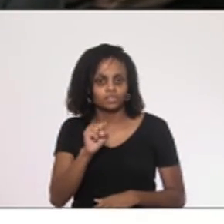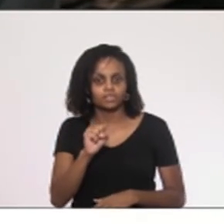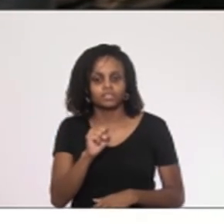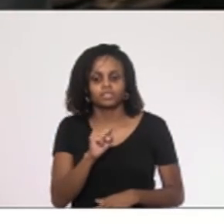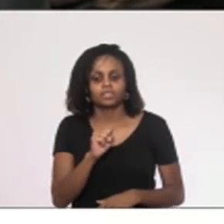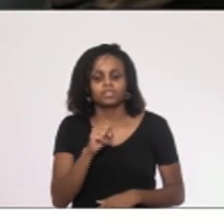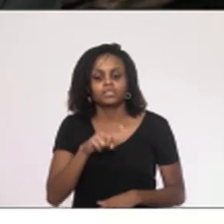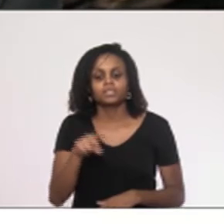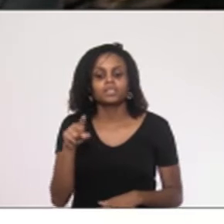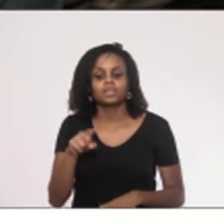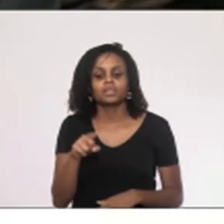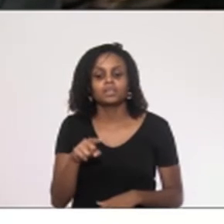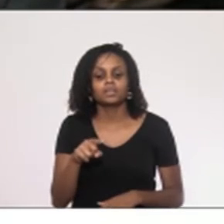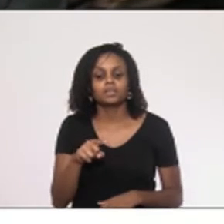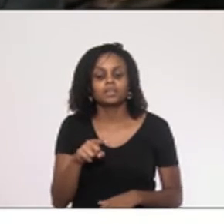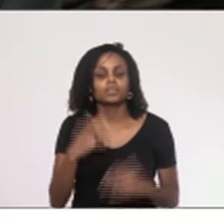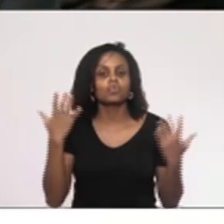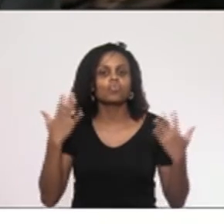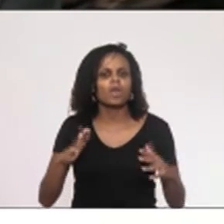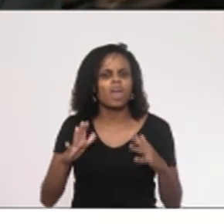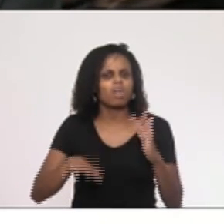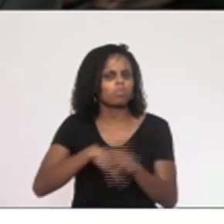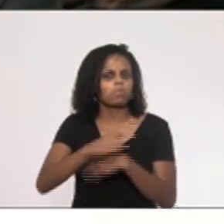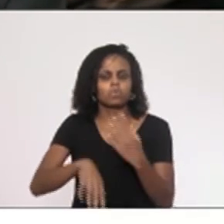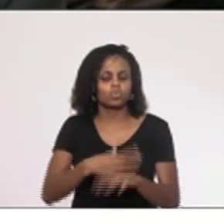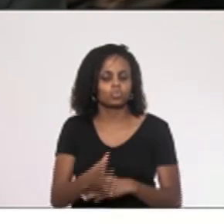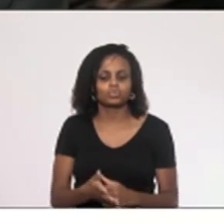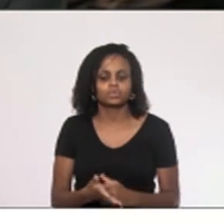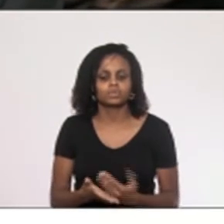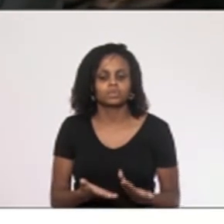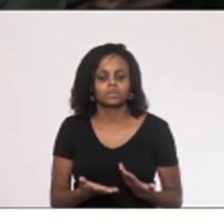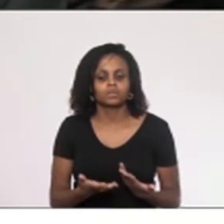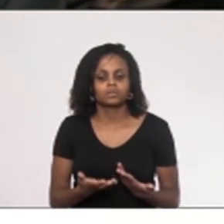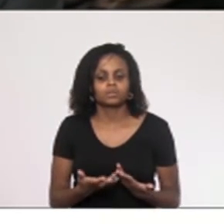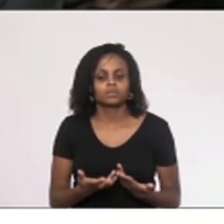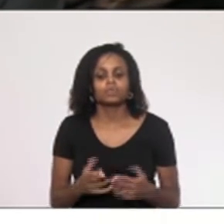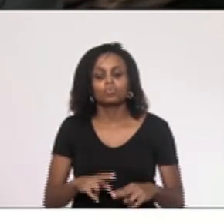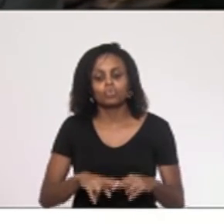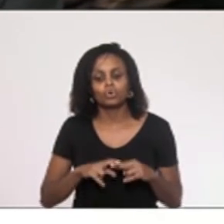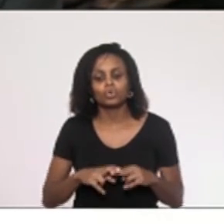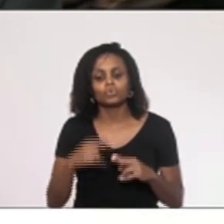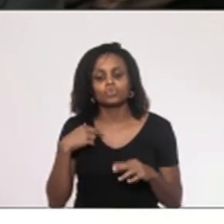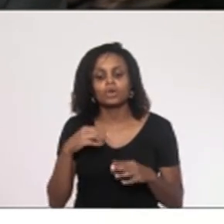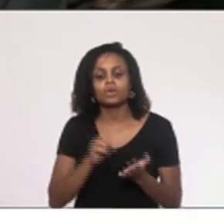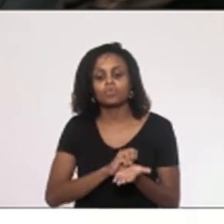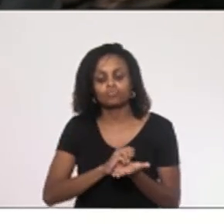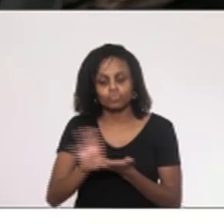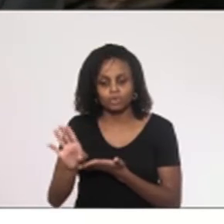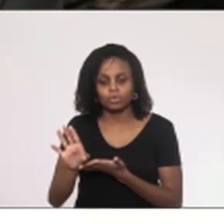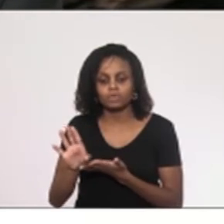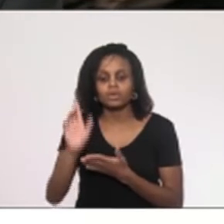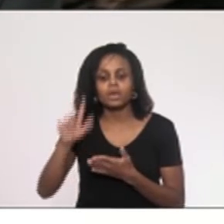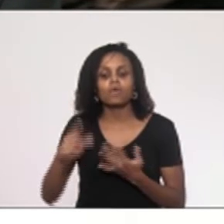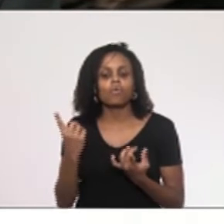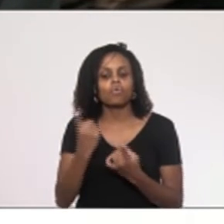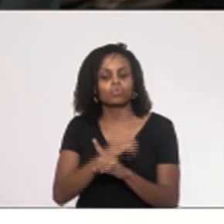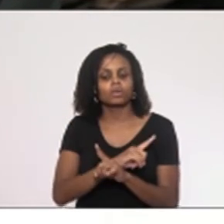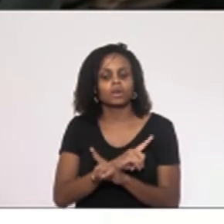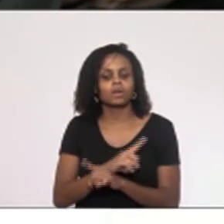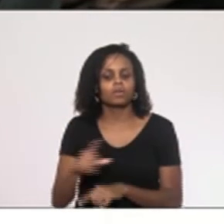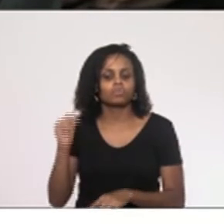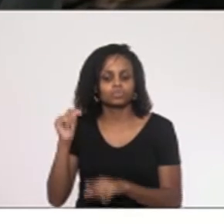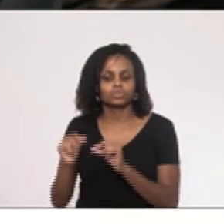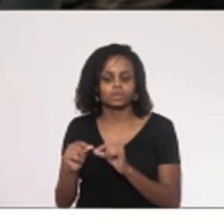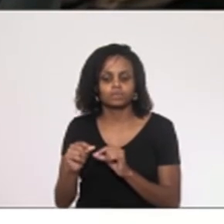apto a realizar as lambanças que o outro fazia, é que, nesse contexto, o meu encaminhamento será contrário a esse destaque.